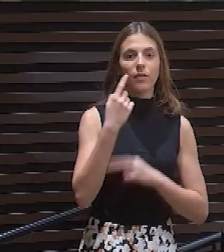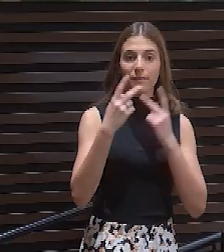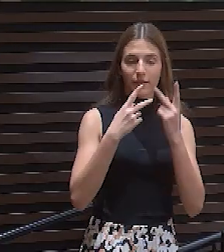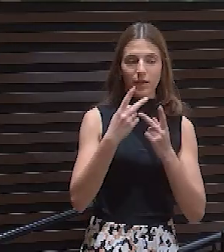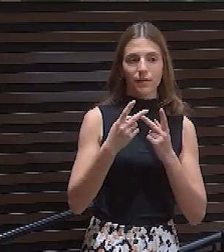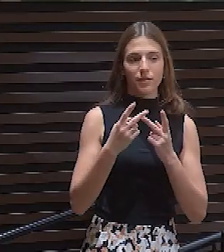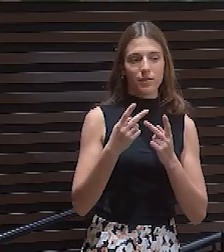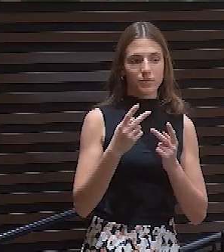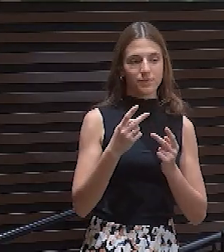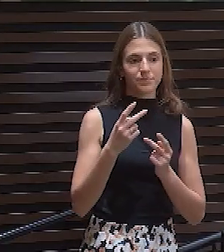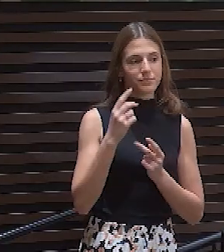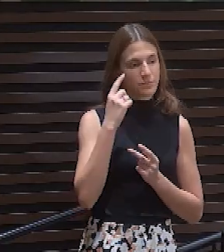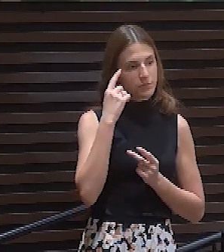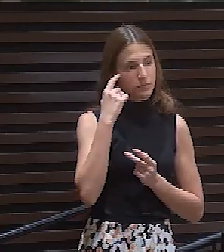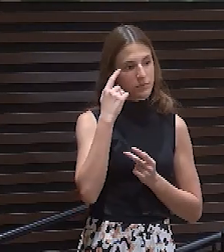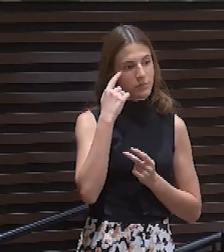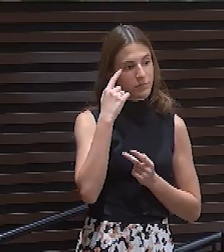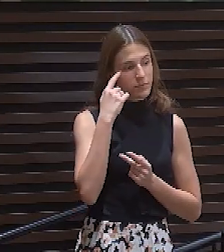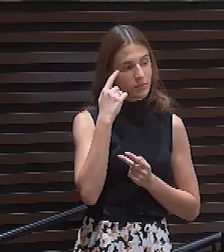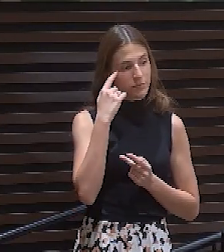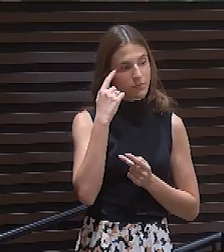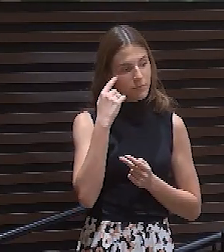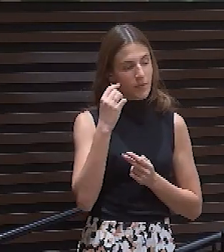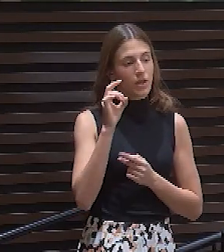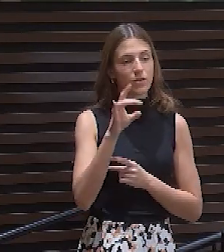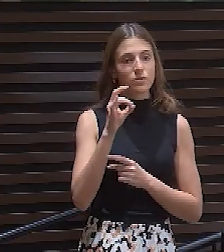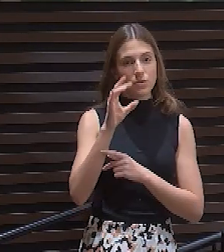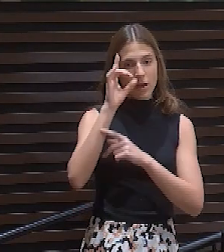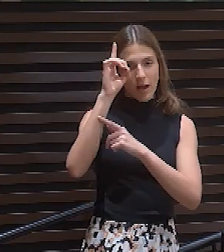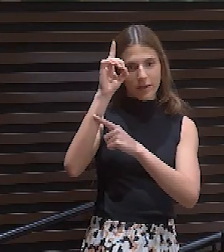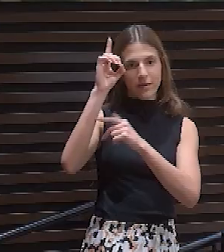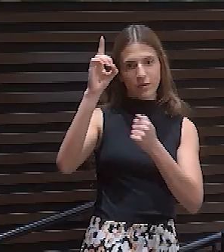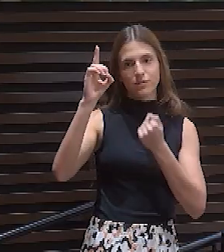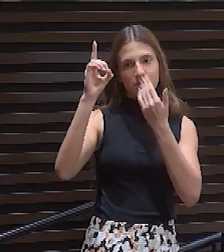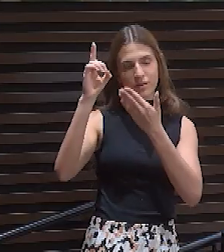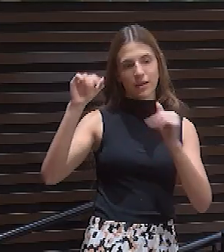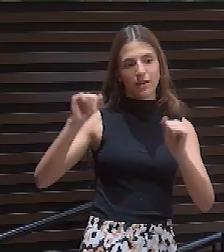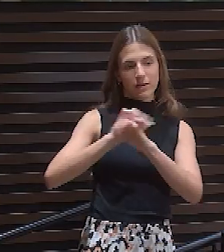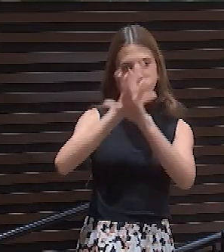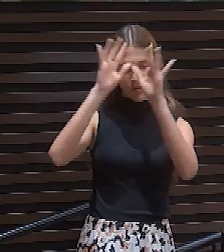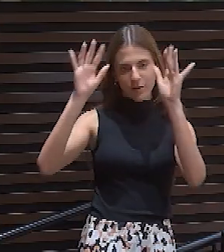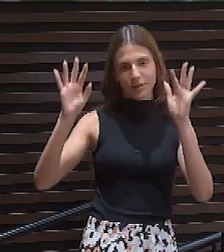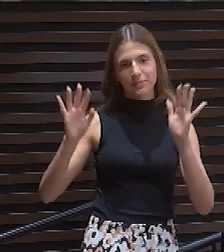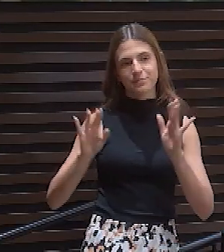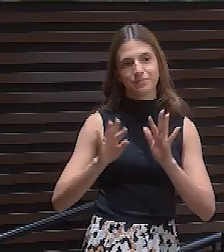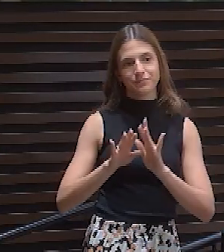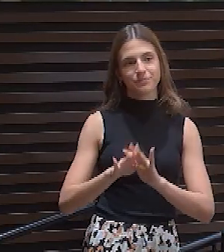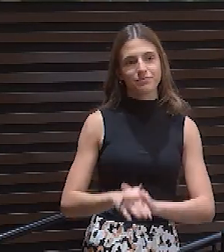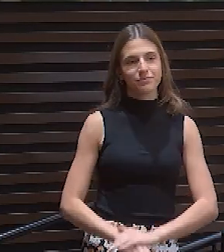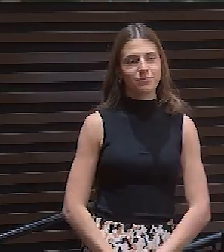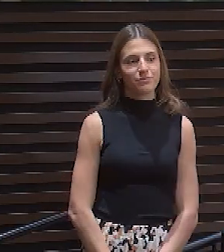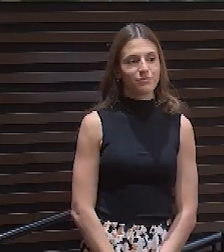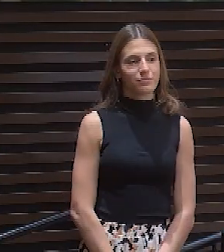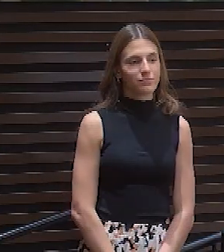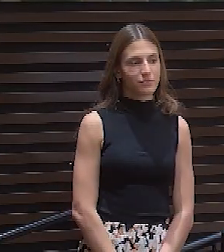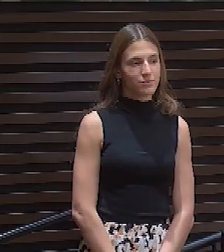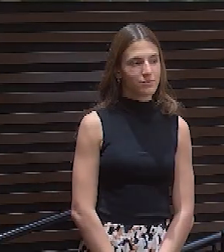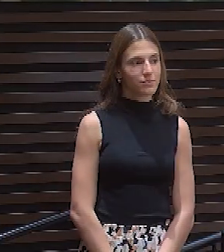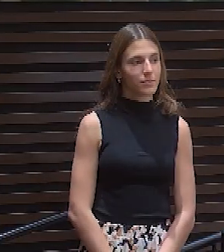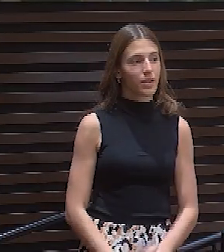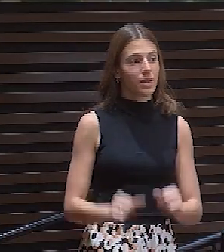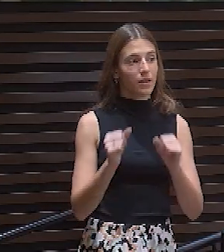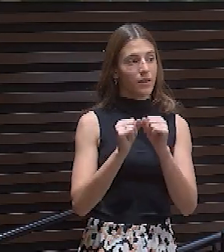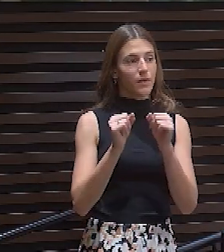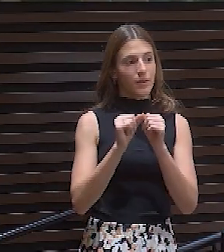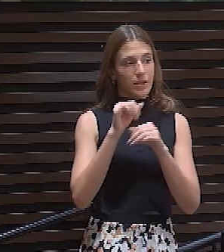soli Deo gloria. Que a glória seja dada somente a Ele, que fez tudo